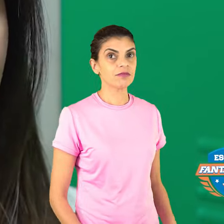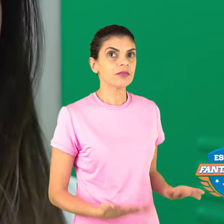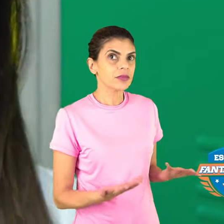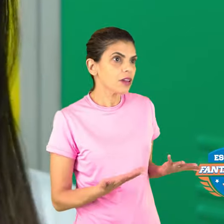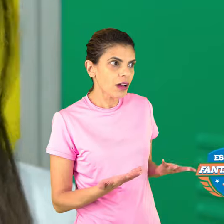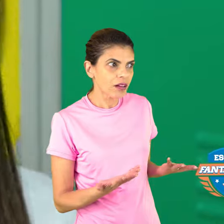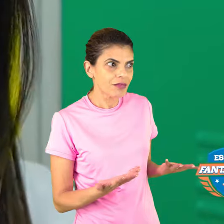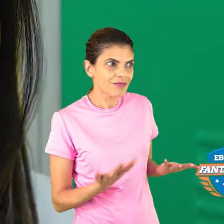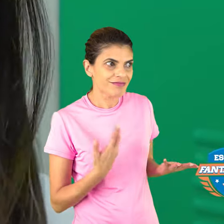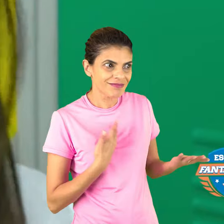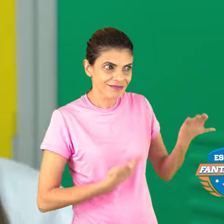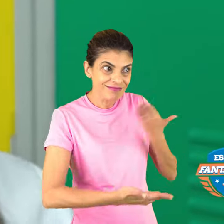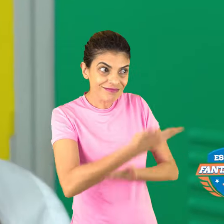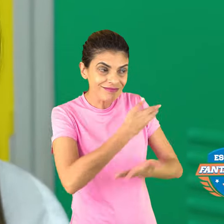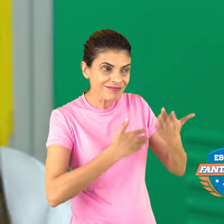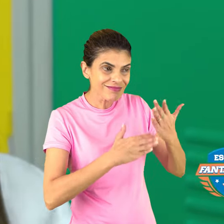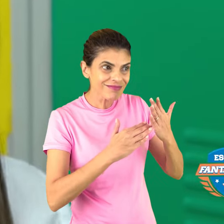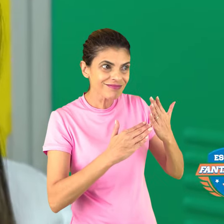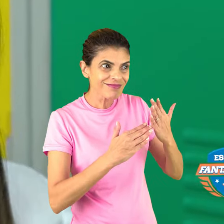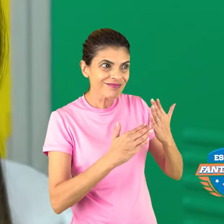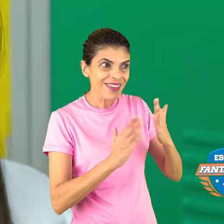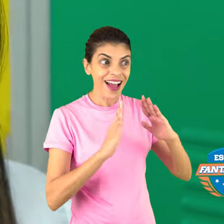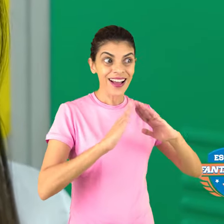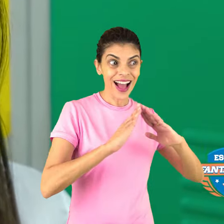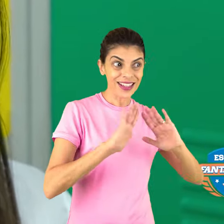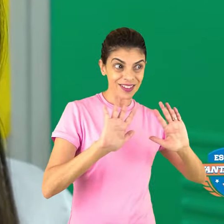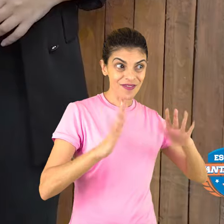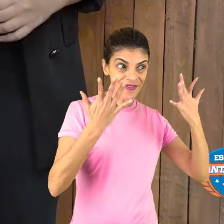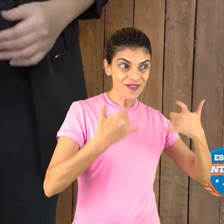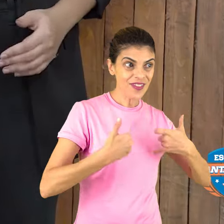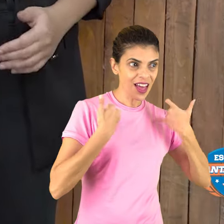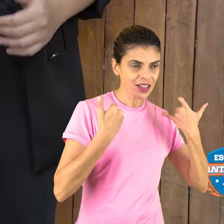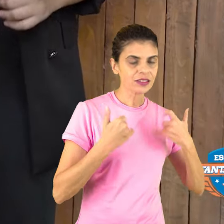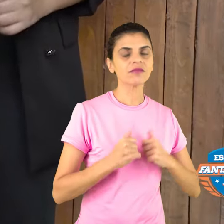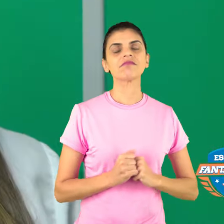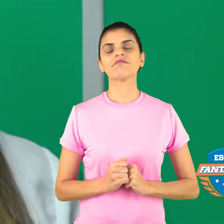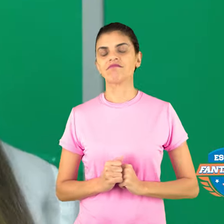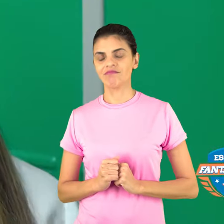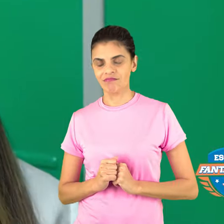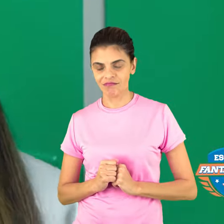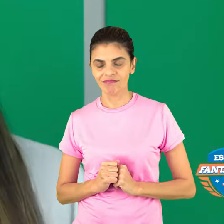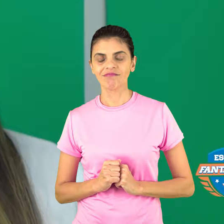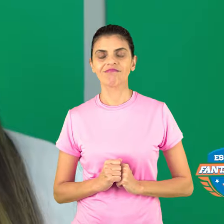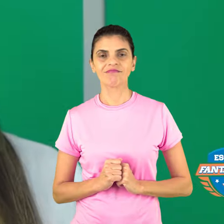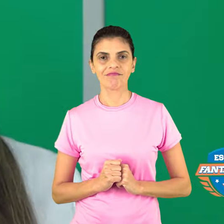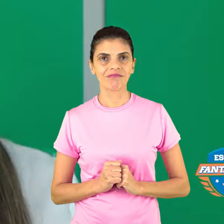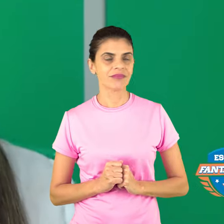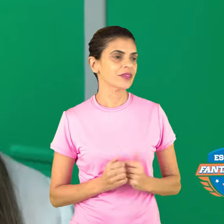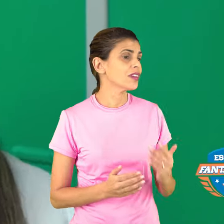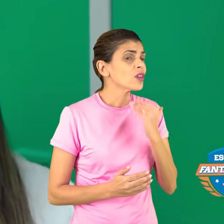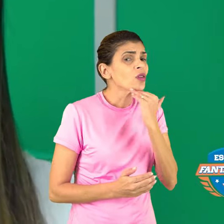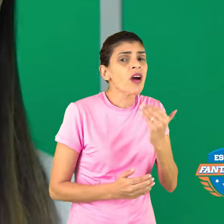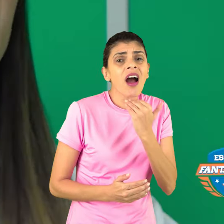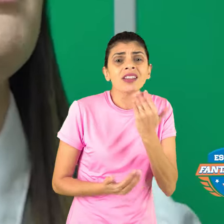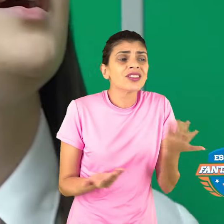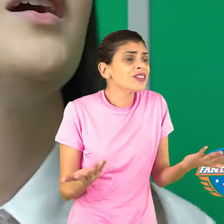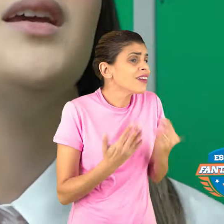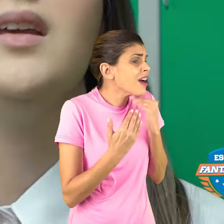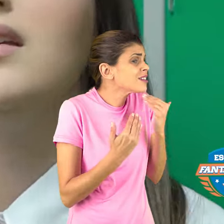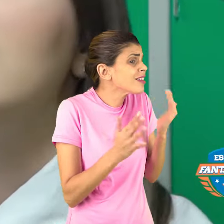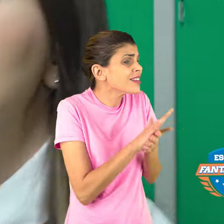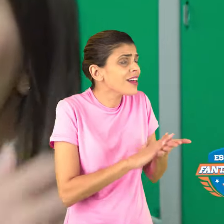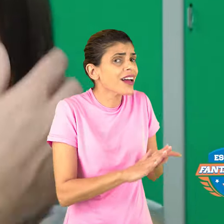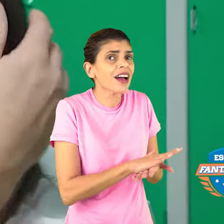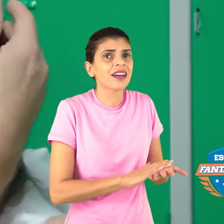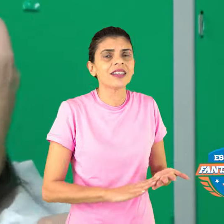Então a gente vai ter que se mudar pra cidade da casa de festas, né? Sim. Então não adianta de nada,